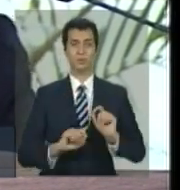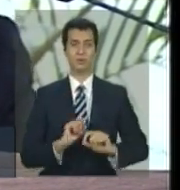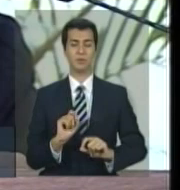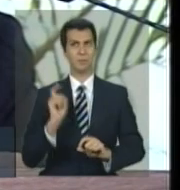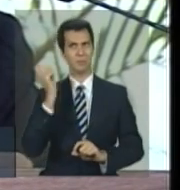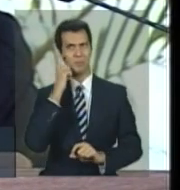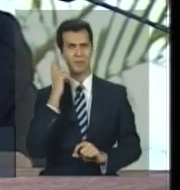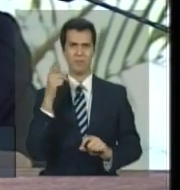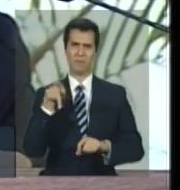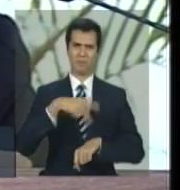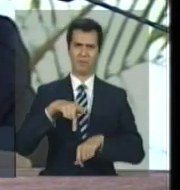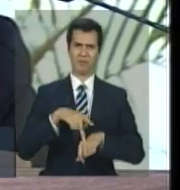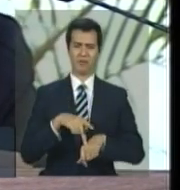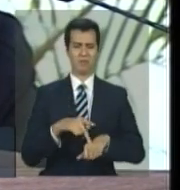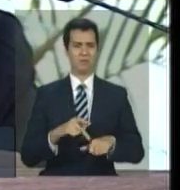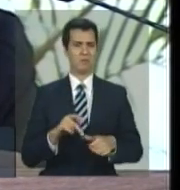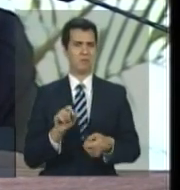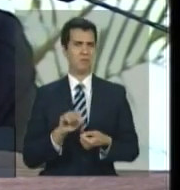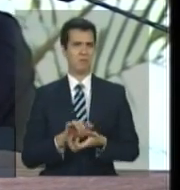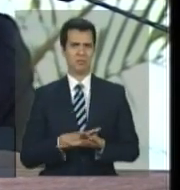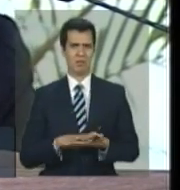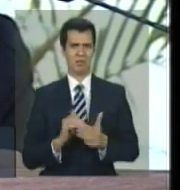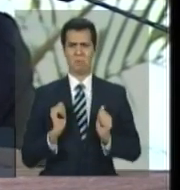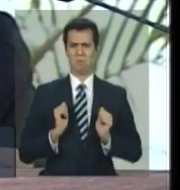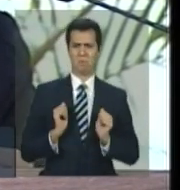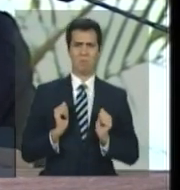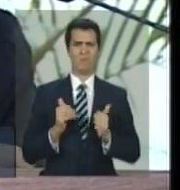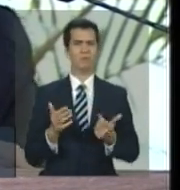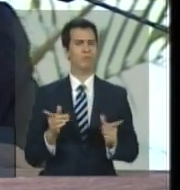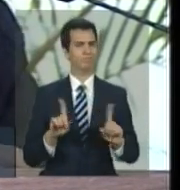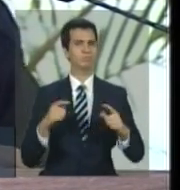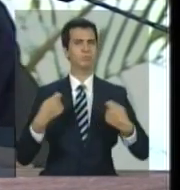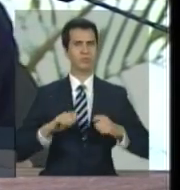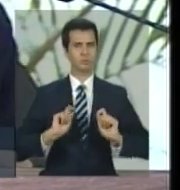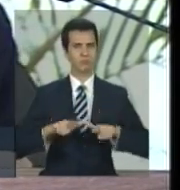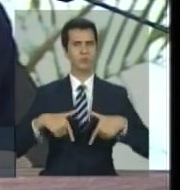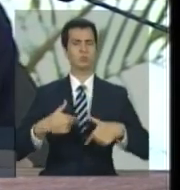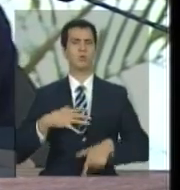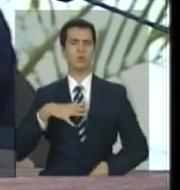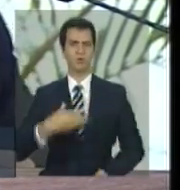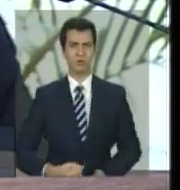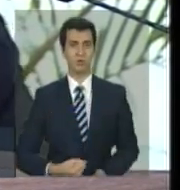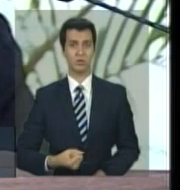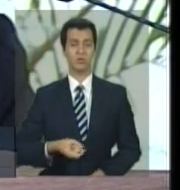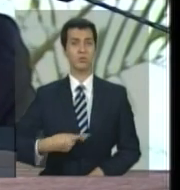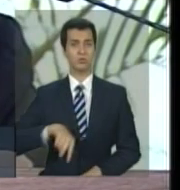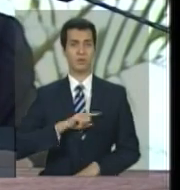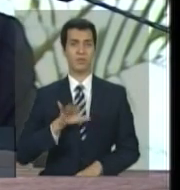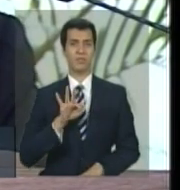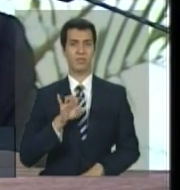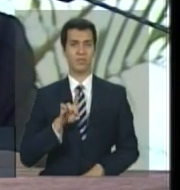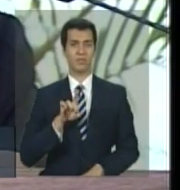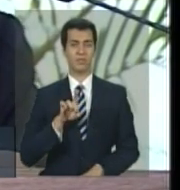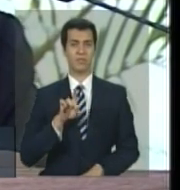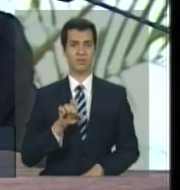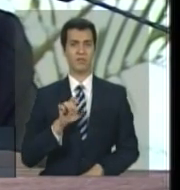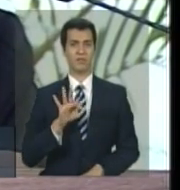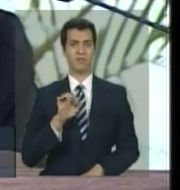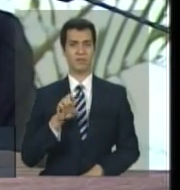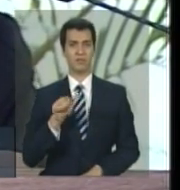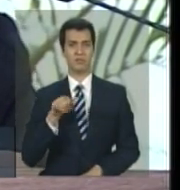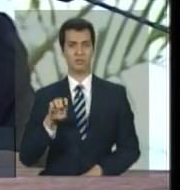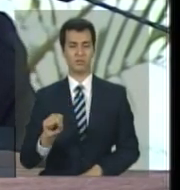país desarmado e indefeso. Não podemos, de forma alguma, delegar a nossa defesa. Sob